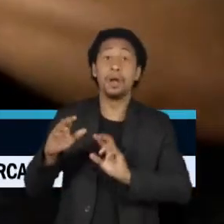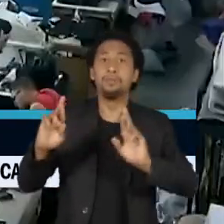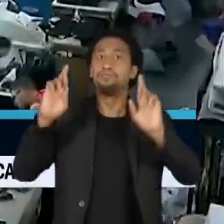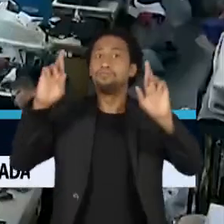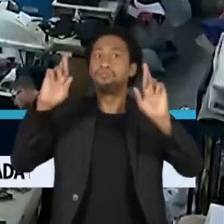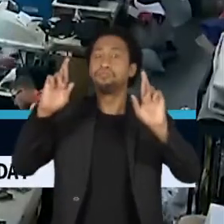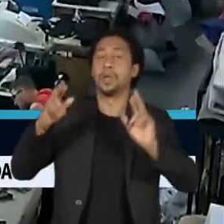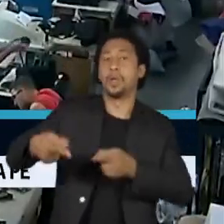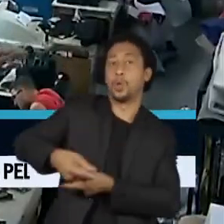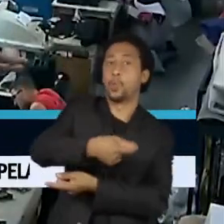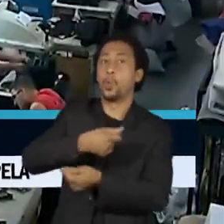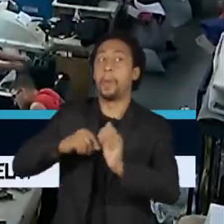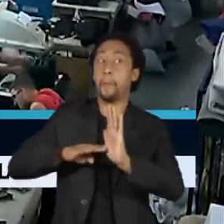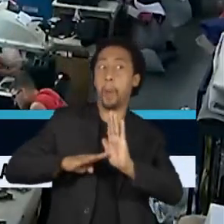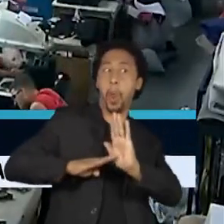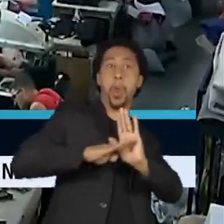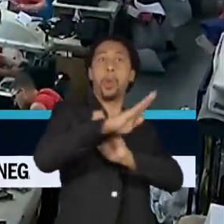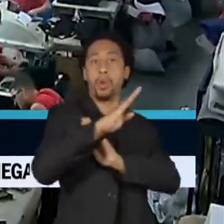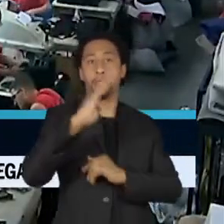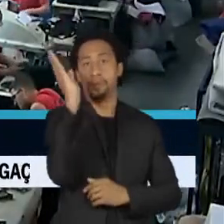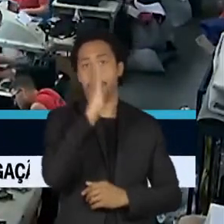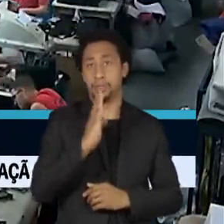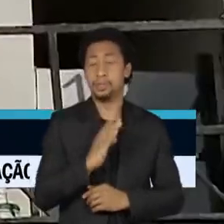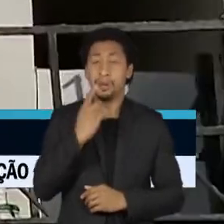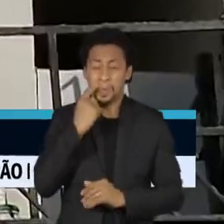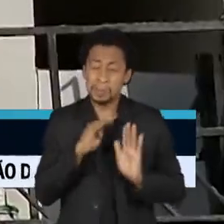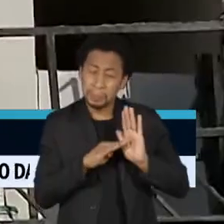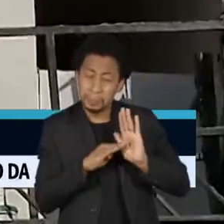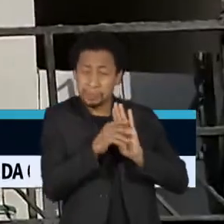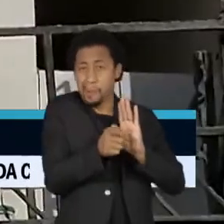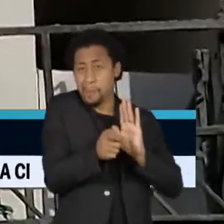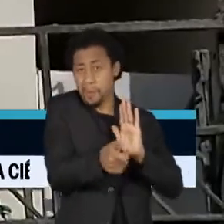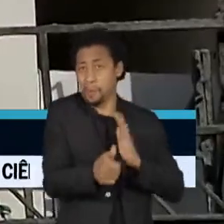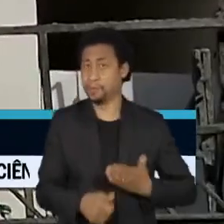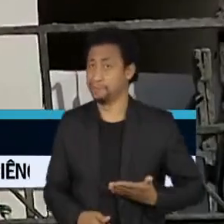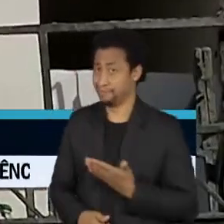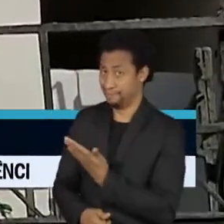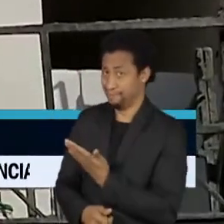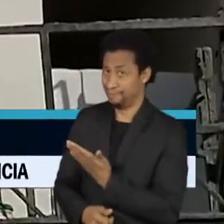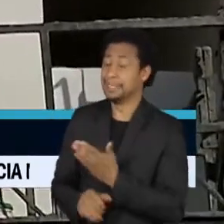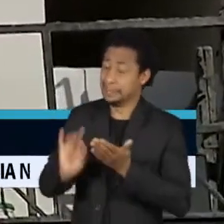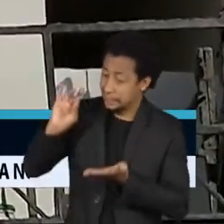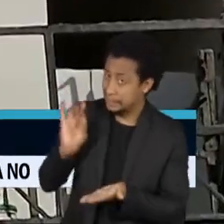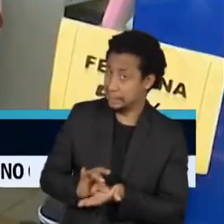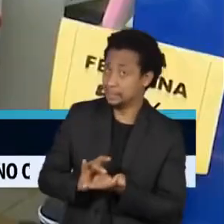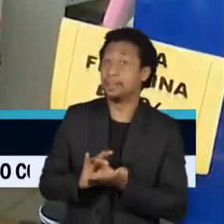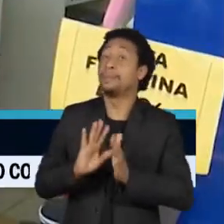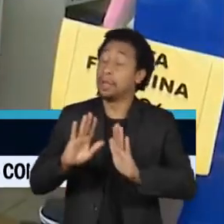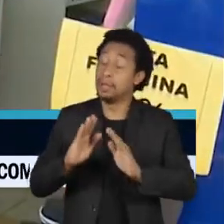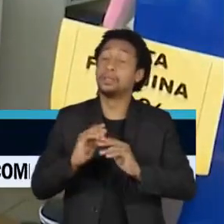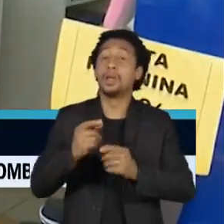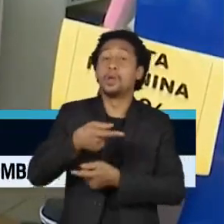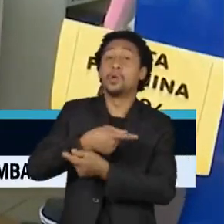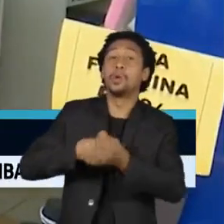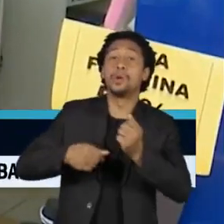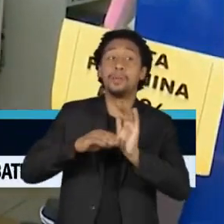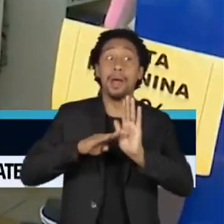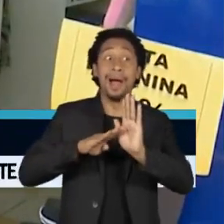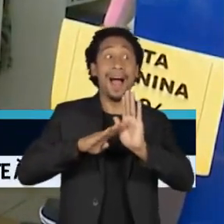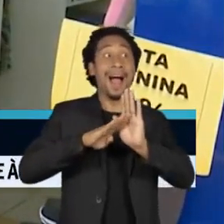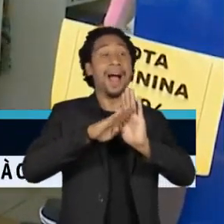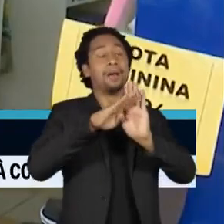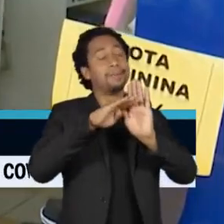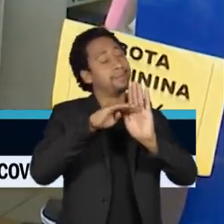que vem. Ainda assim, o desempenho deve ser pífio, se confirmado. Portanto, uma desaceleração, uma vez que a projeção